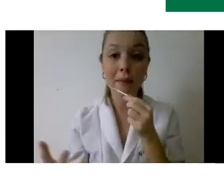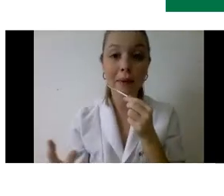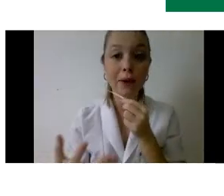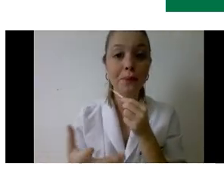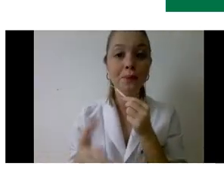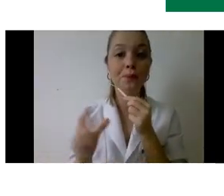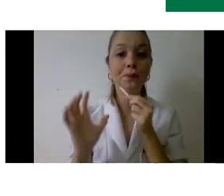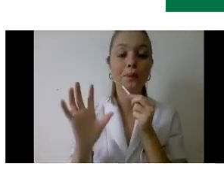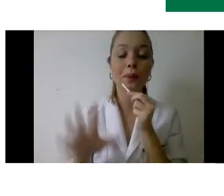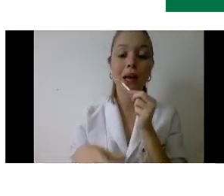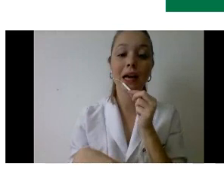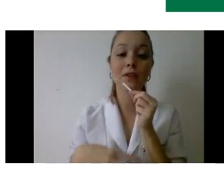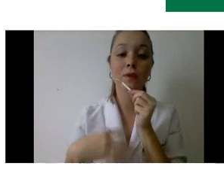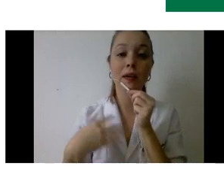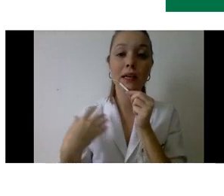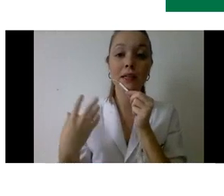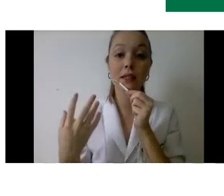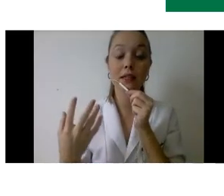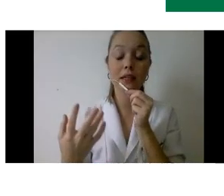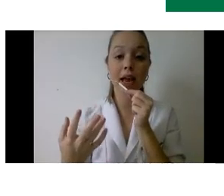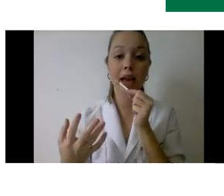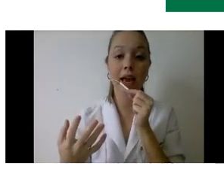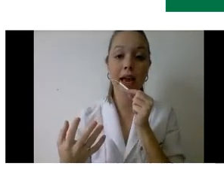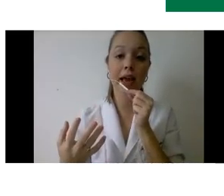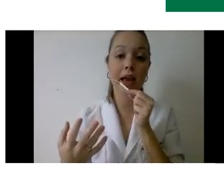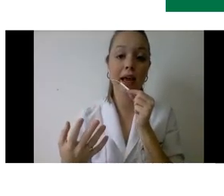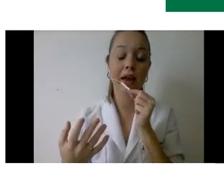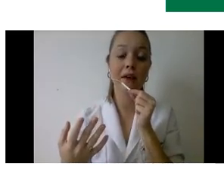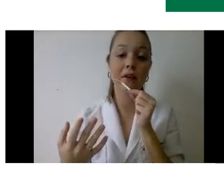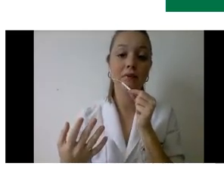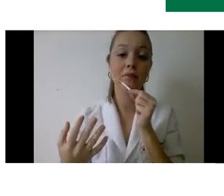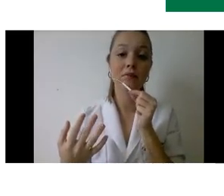de passar a mão, às vezes